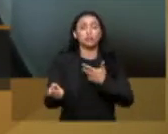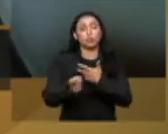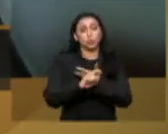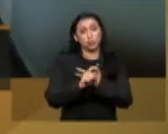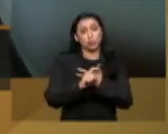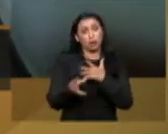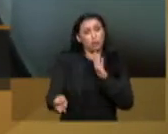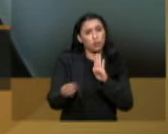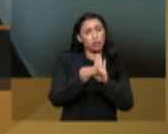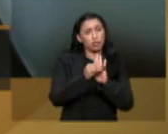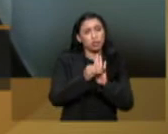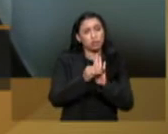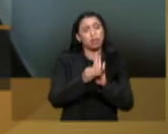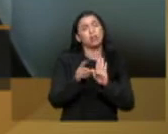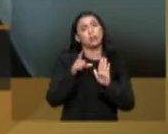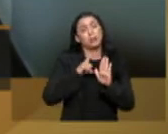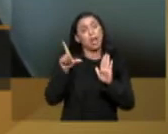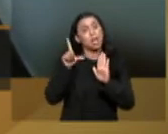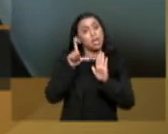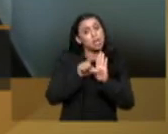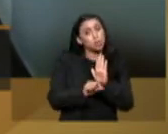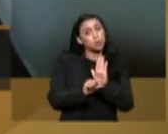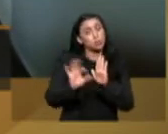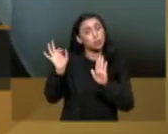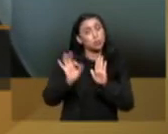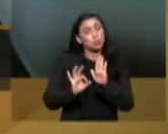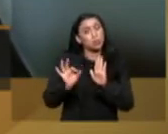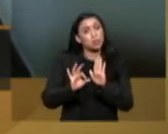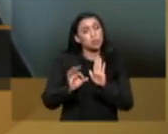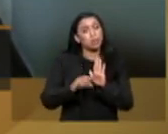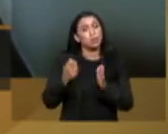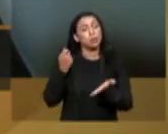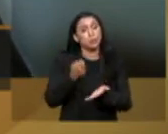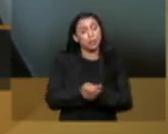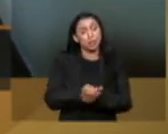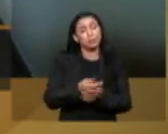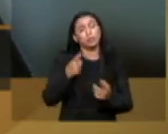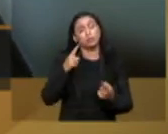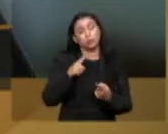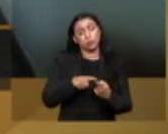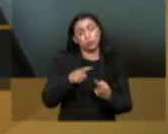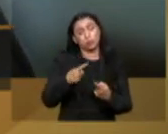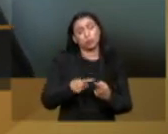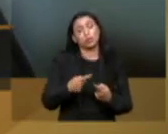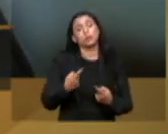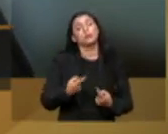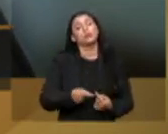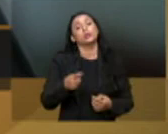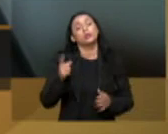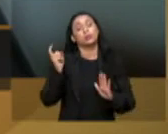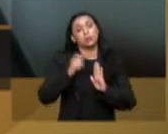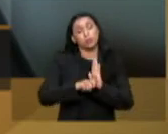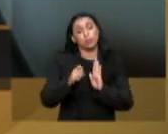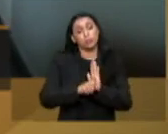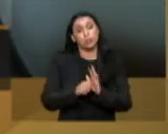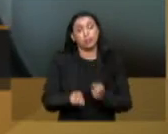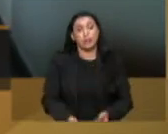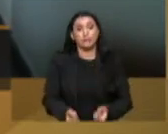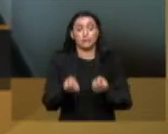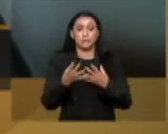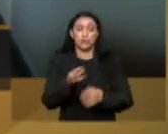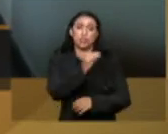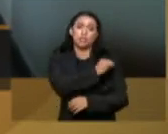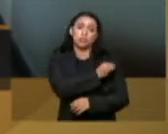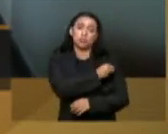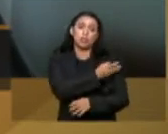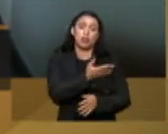Executivo fixar coeficientes para redução de alíquotas da contribuição ao PIS e da COFINS incidentes na venda de álcool, inclusive para